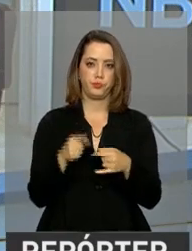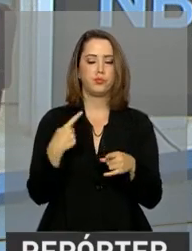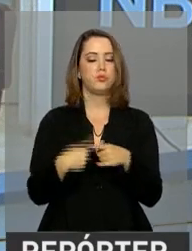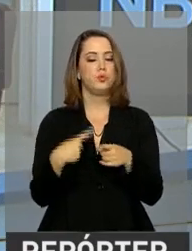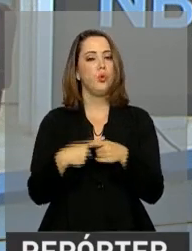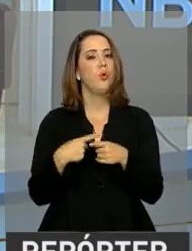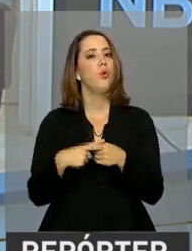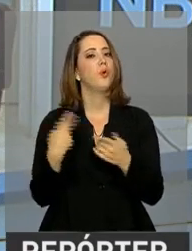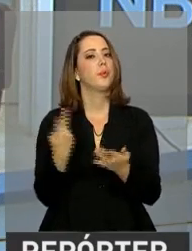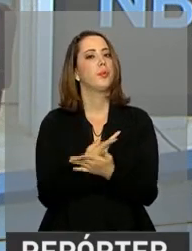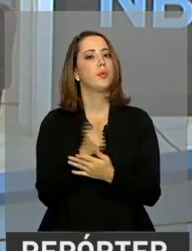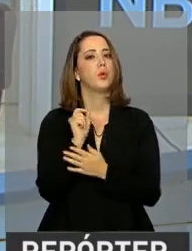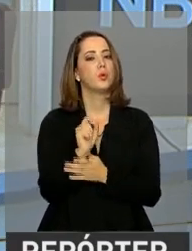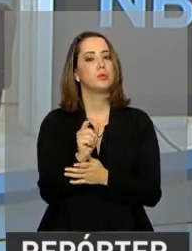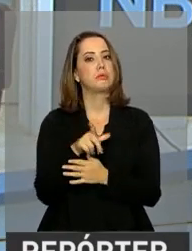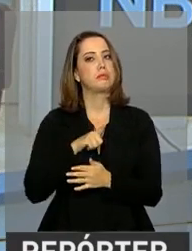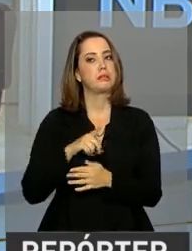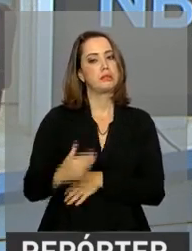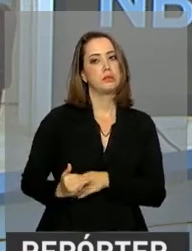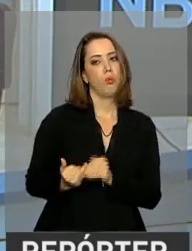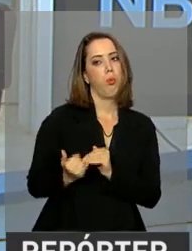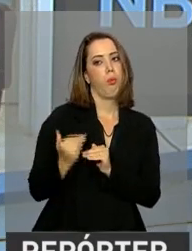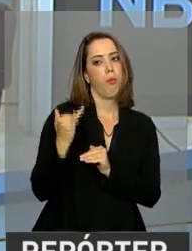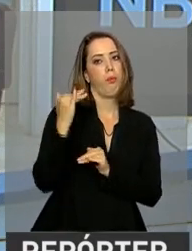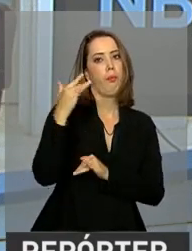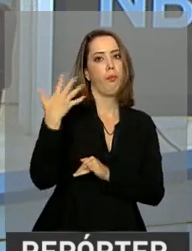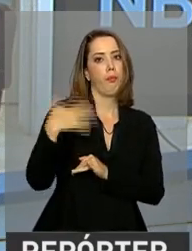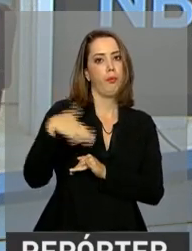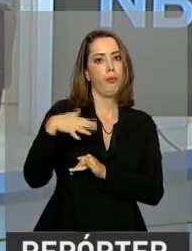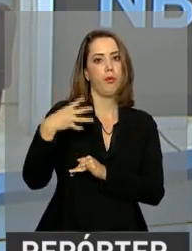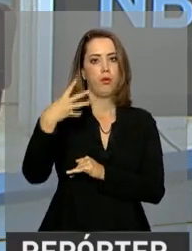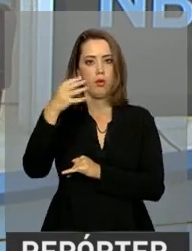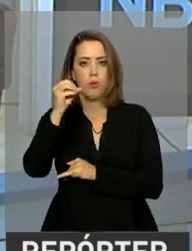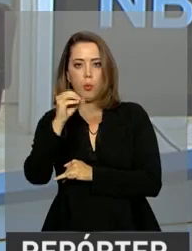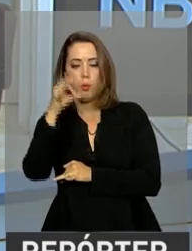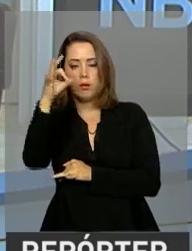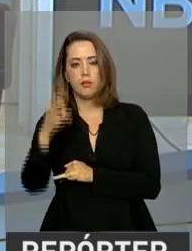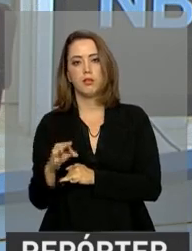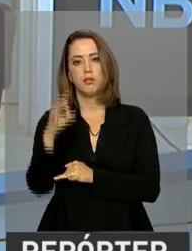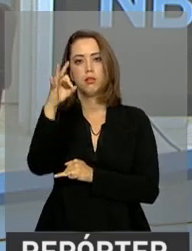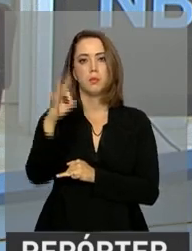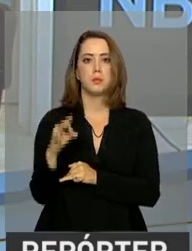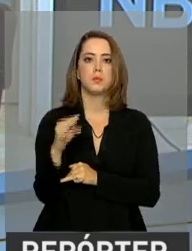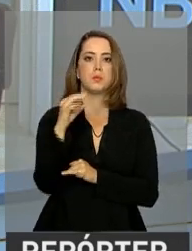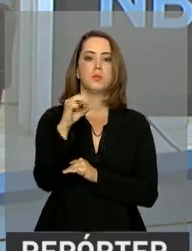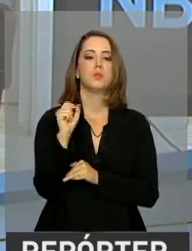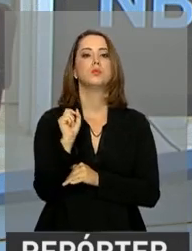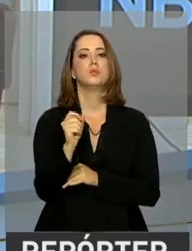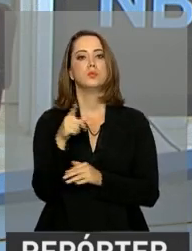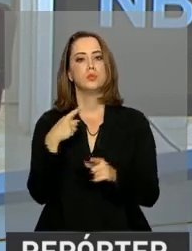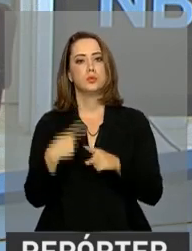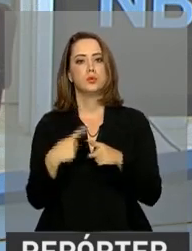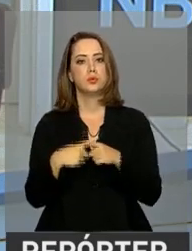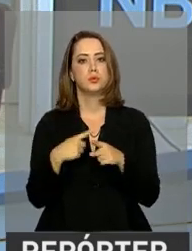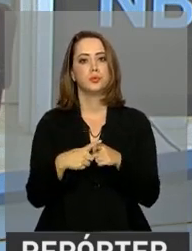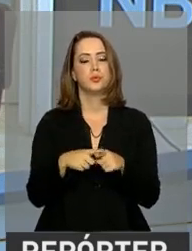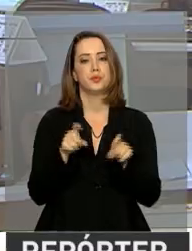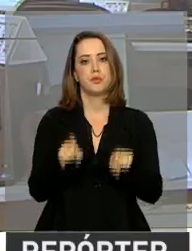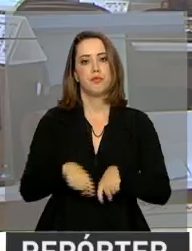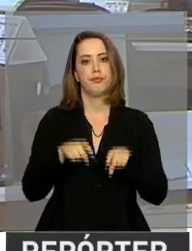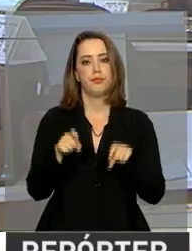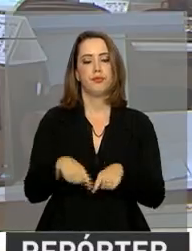que o feijão teve alta de mais de 40%. O preço disparou por causa da queda na